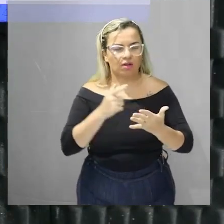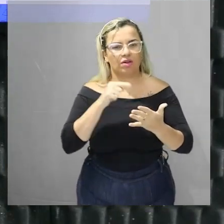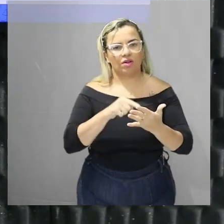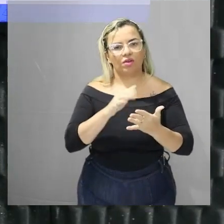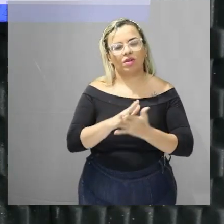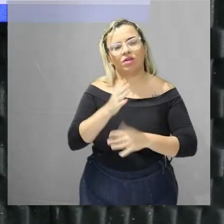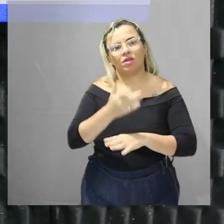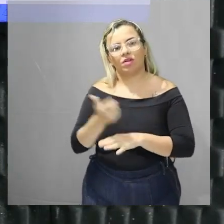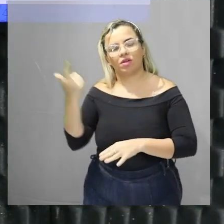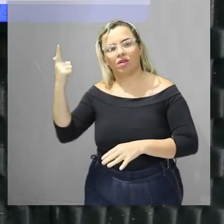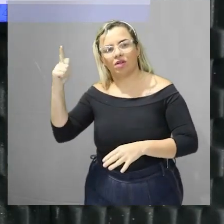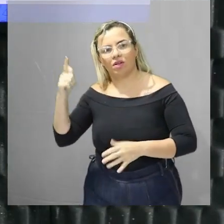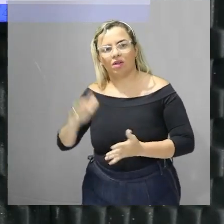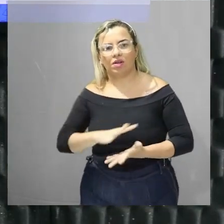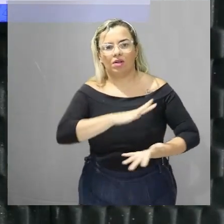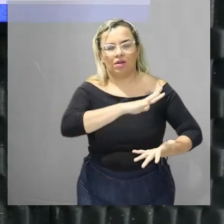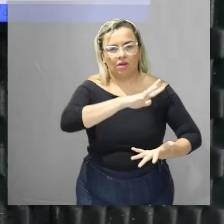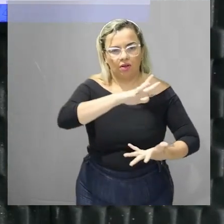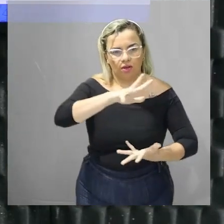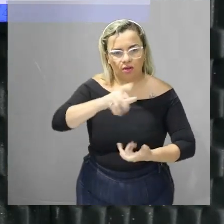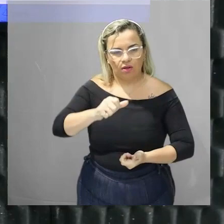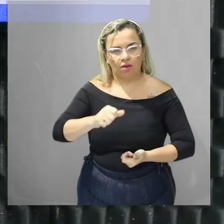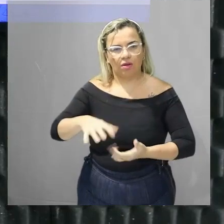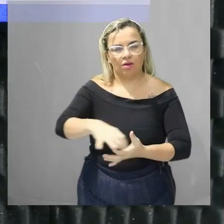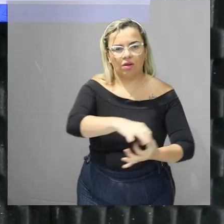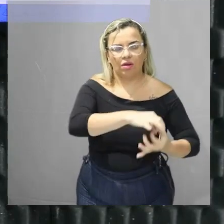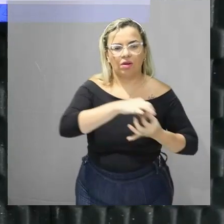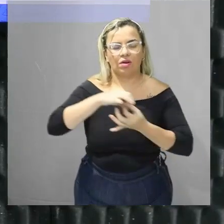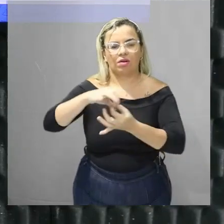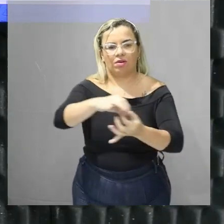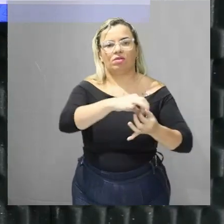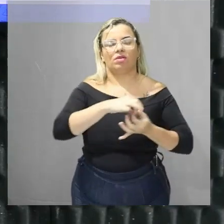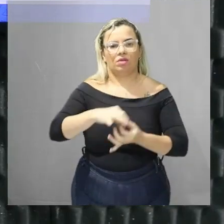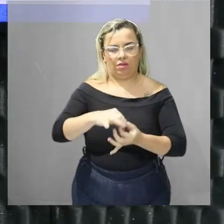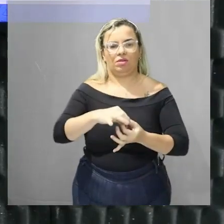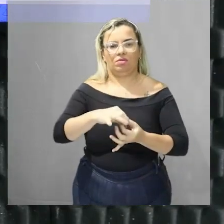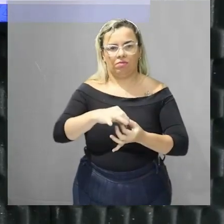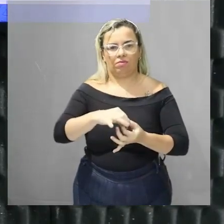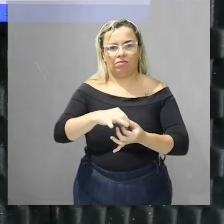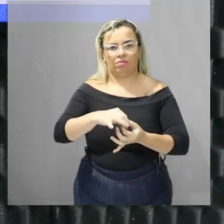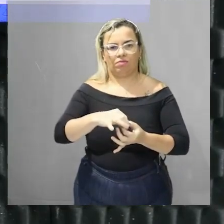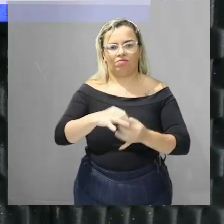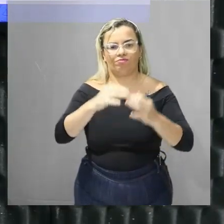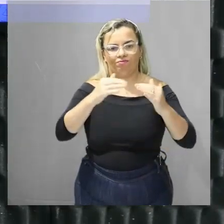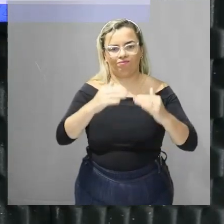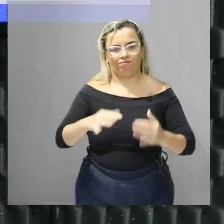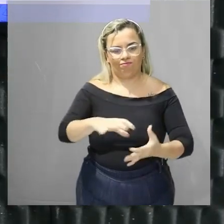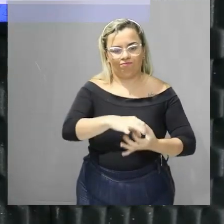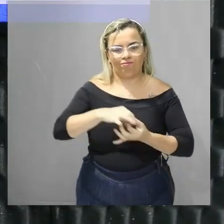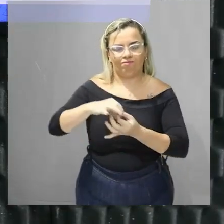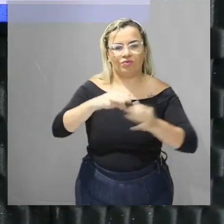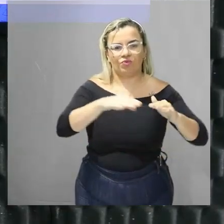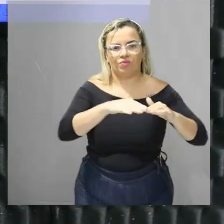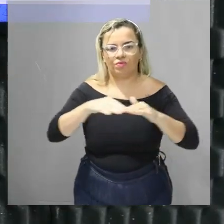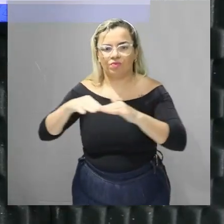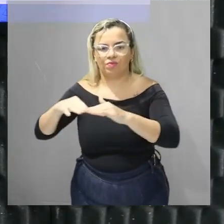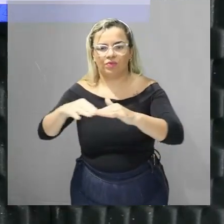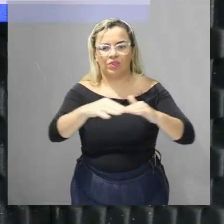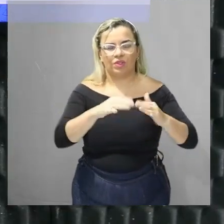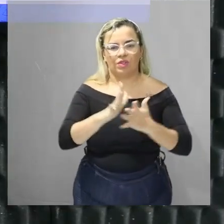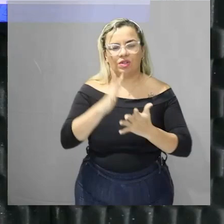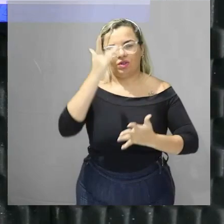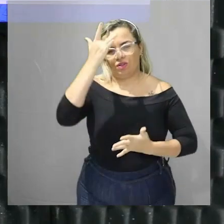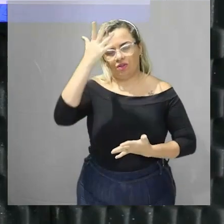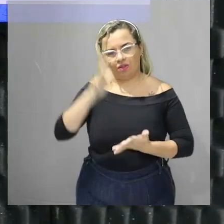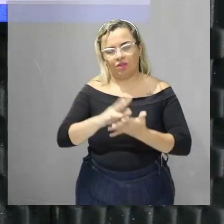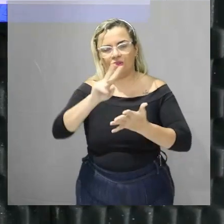for estudar a parte de globalização e urbanização, ele fala hierarquia em redes, um mundo em redes, beleza? Agora fica fácil responder, né?